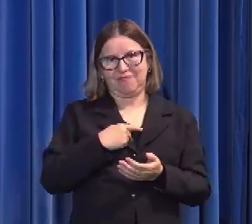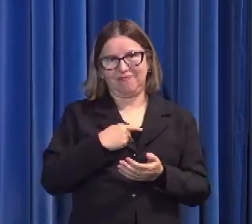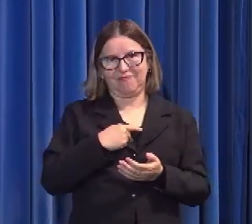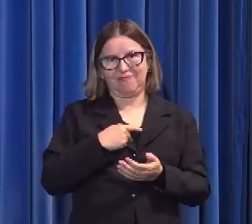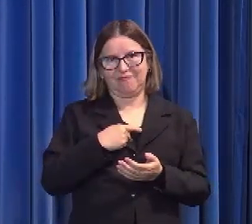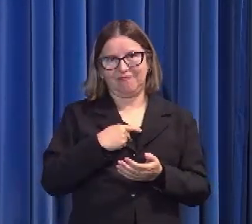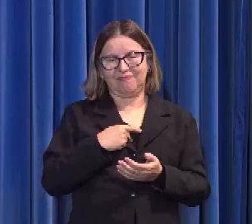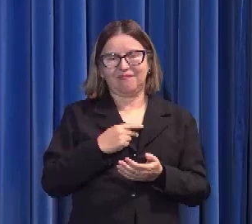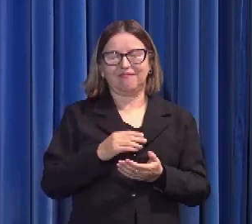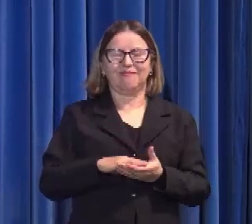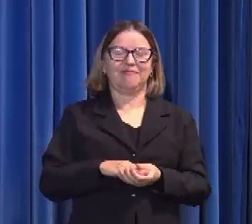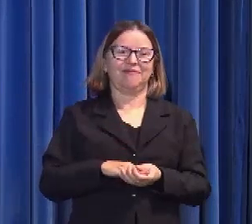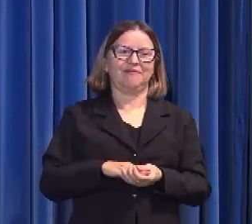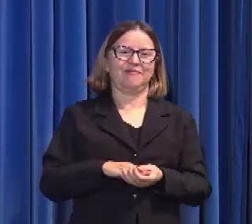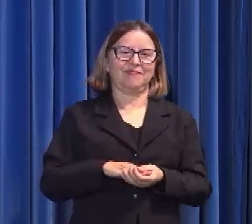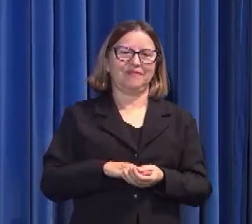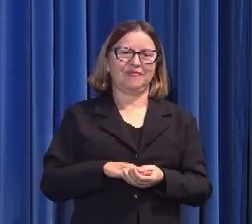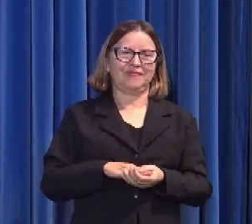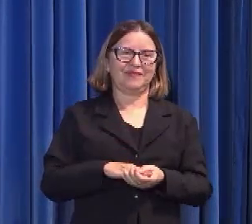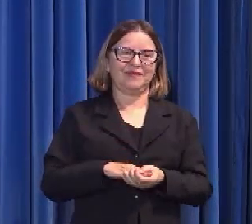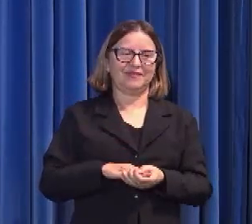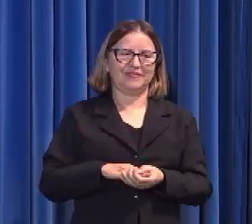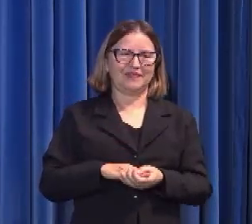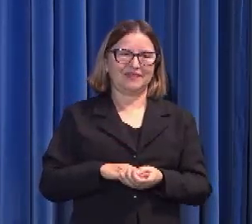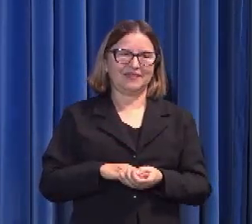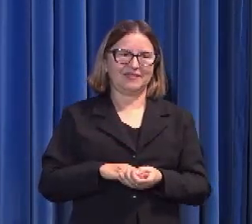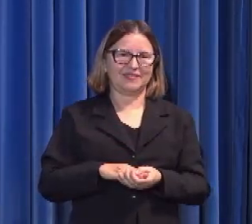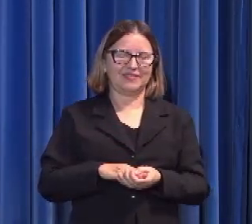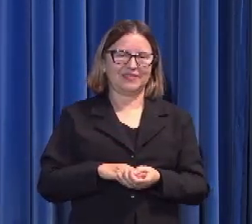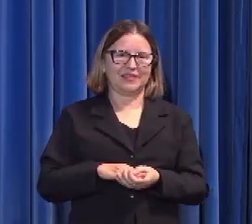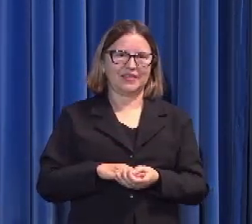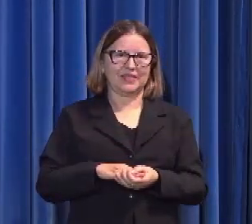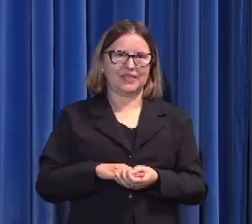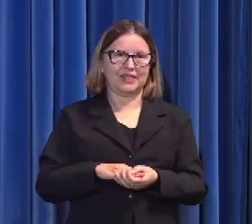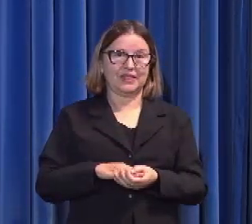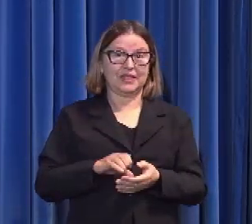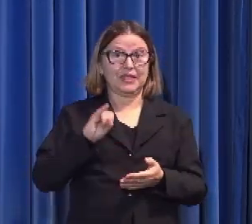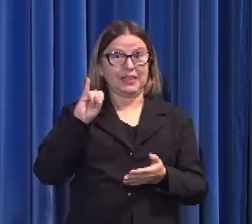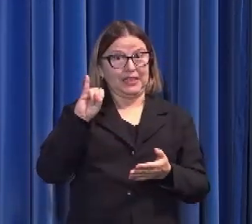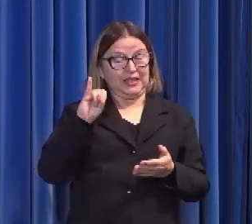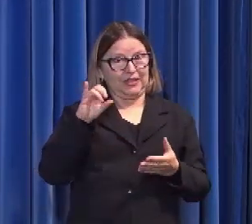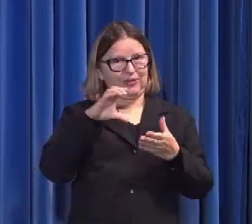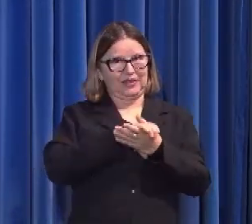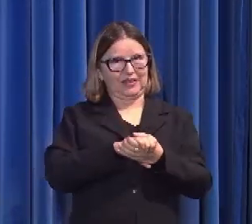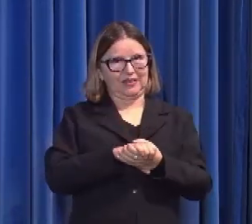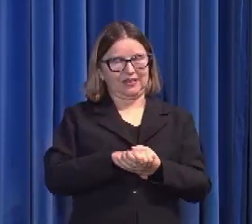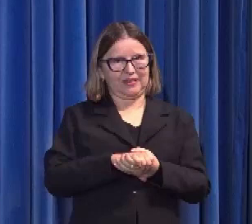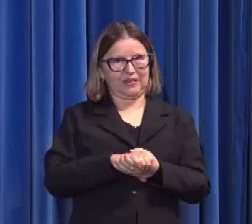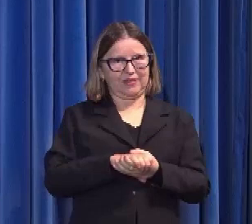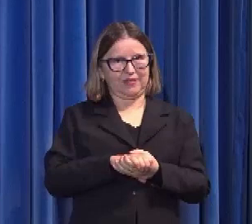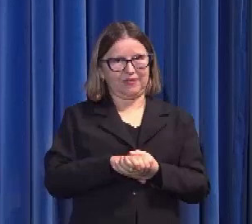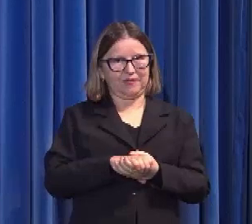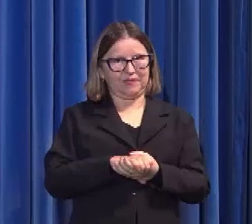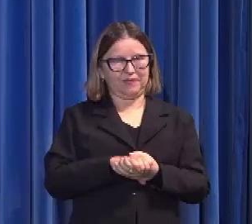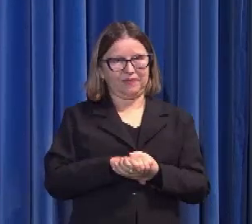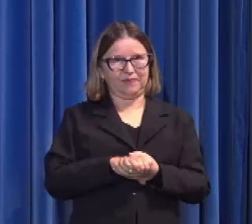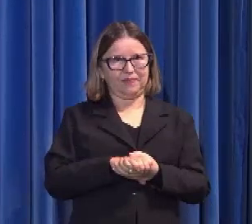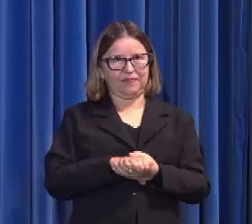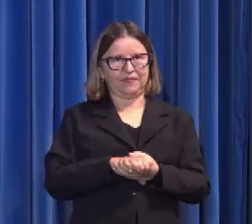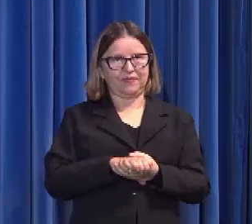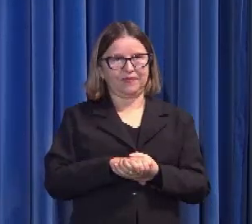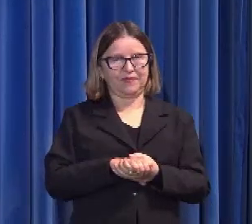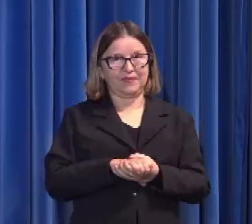e não tem jeito gente e se um casal competisse